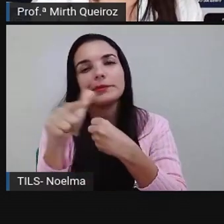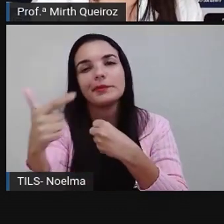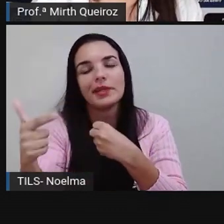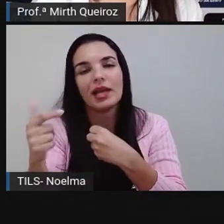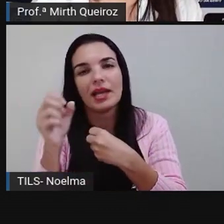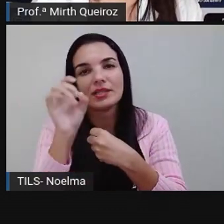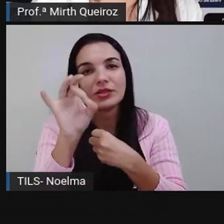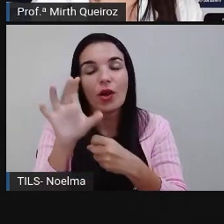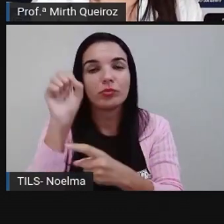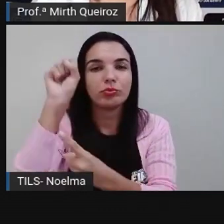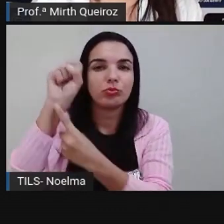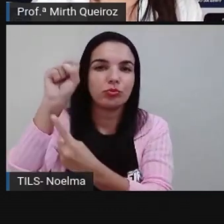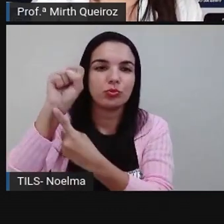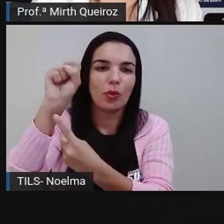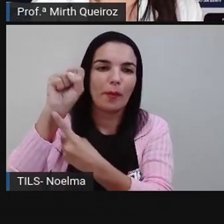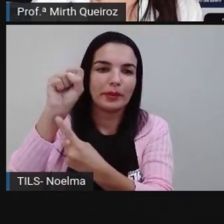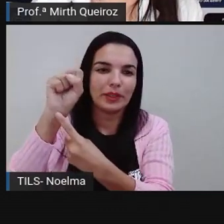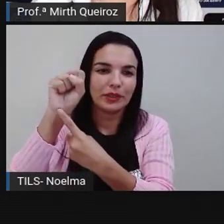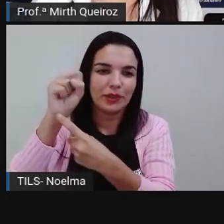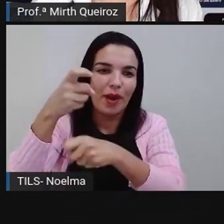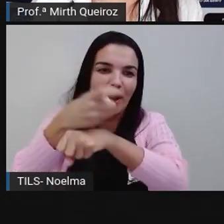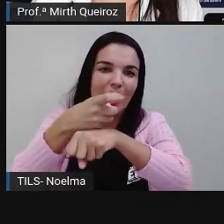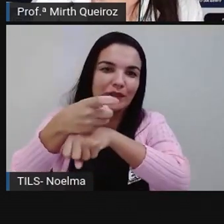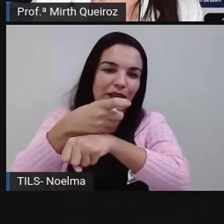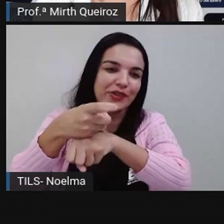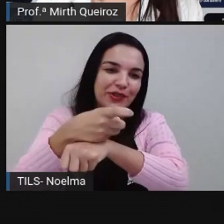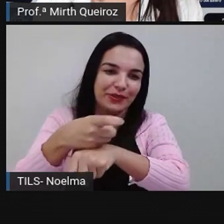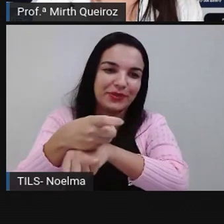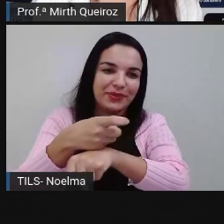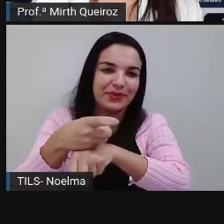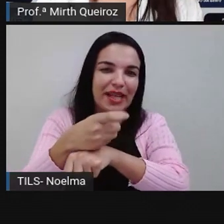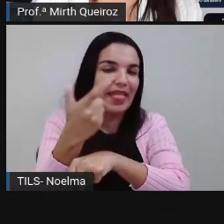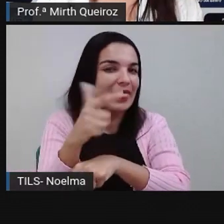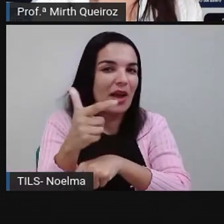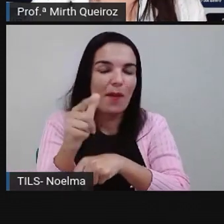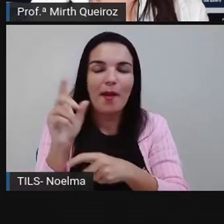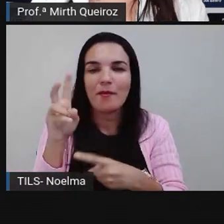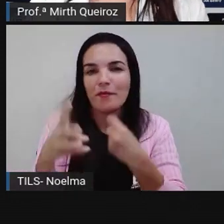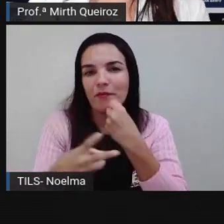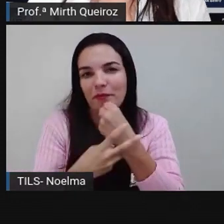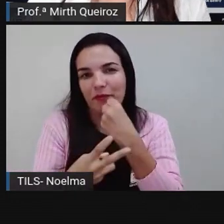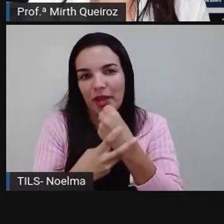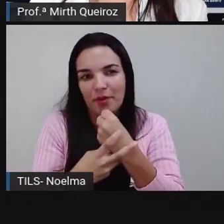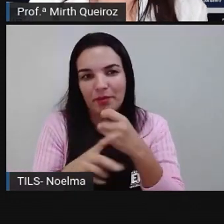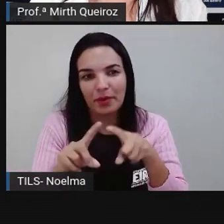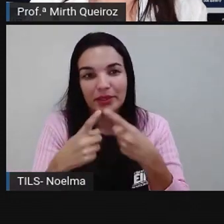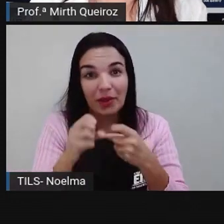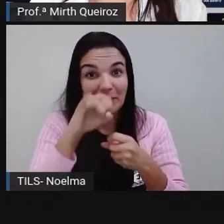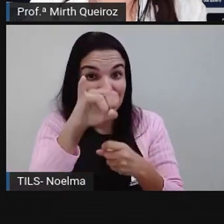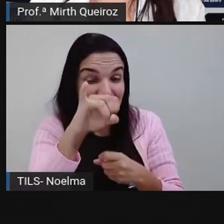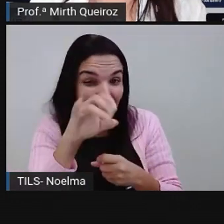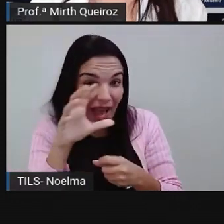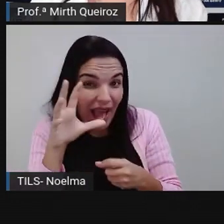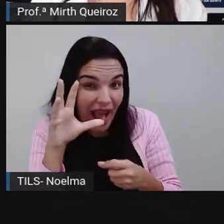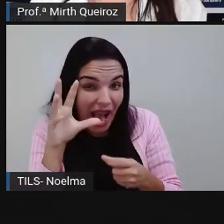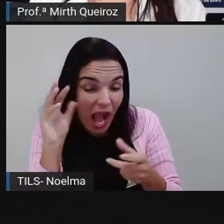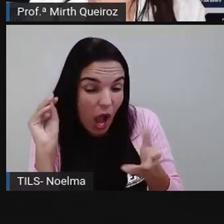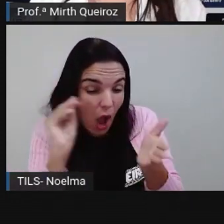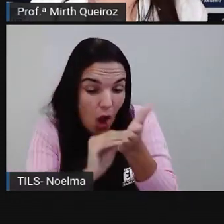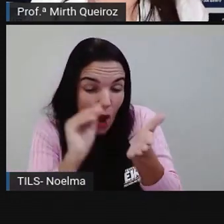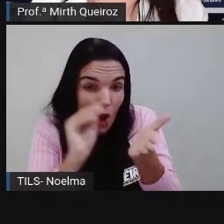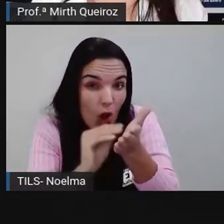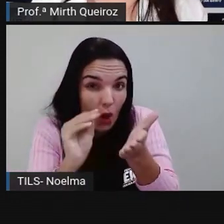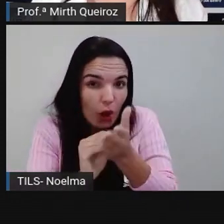conjugação. Porque amoroso é um adjetivo, não é um verbo. Então, quem colocou aí em alguma